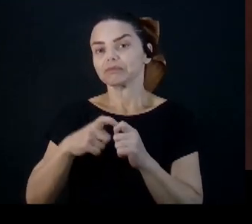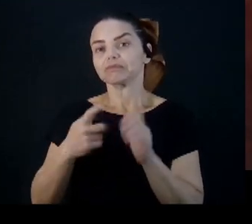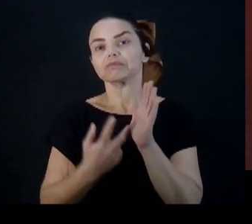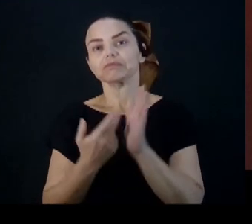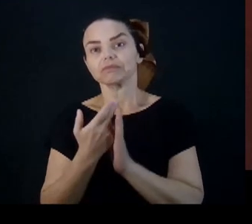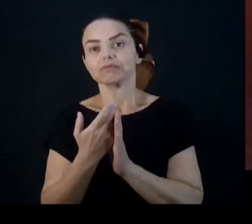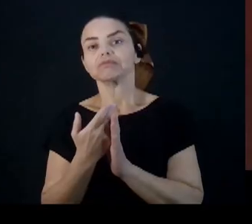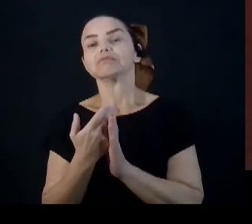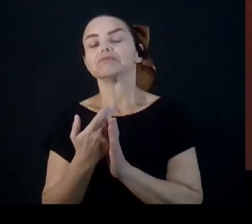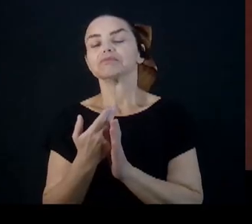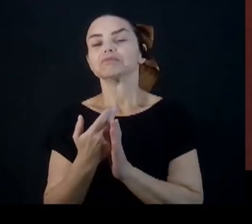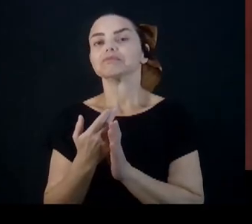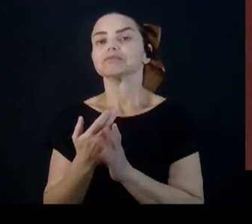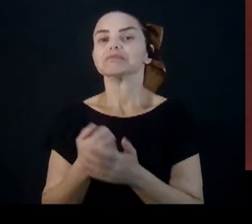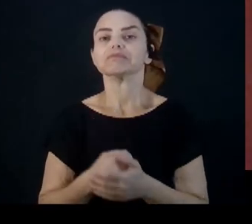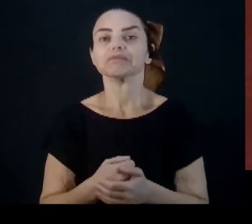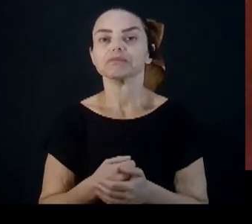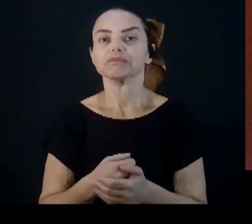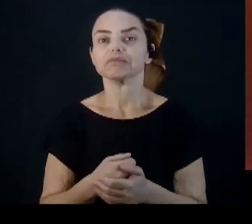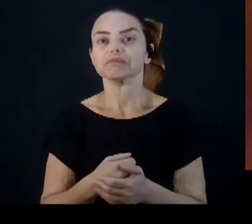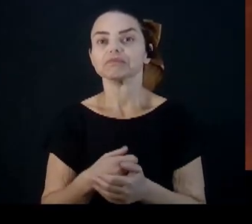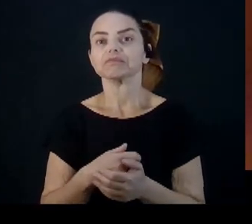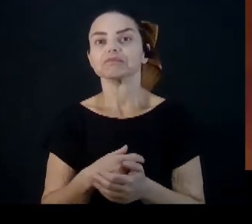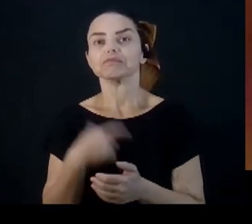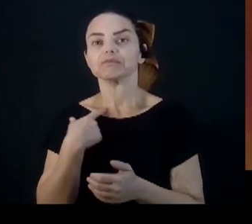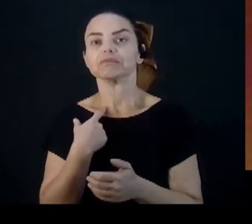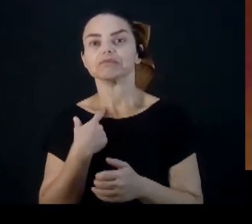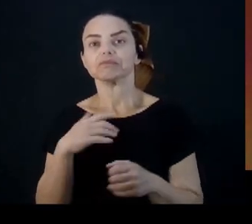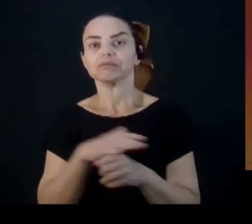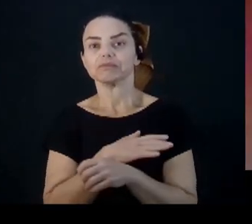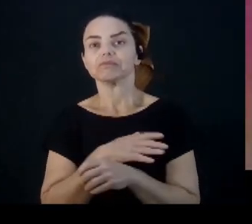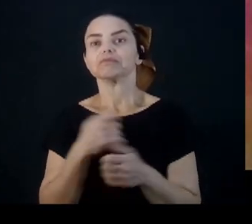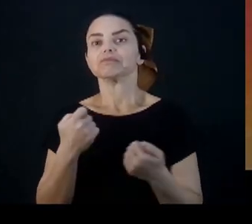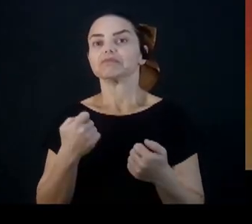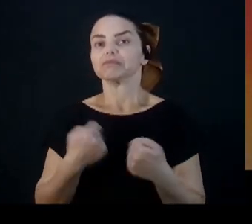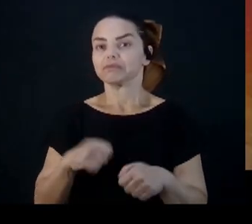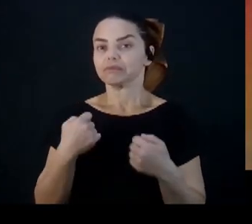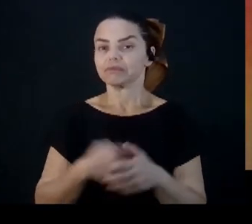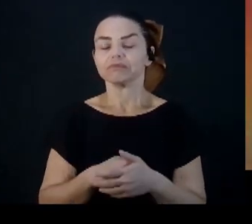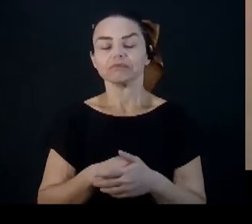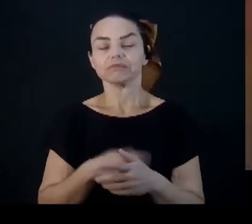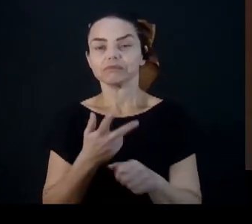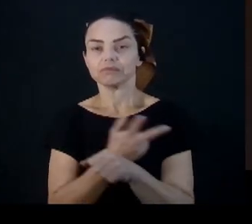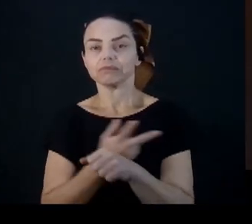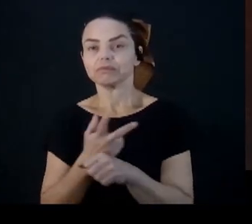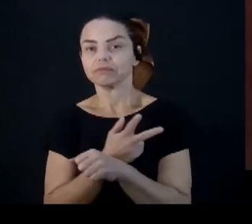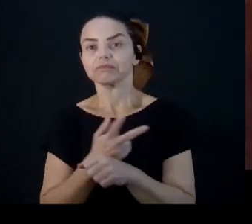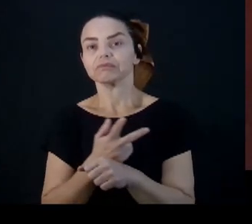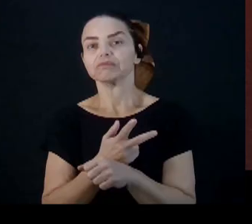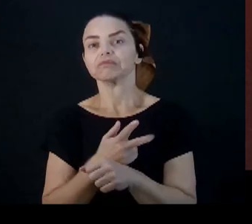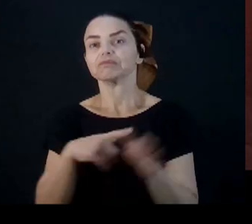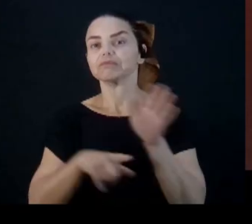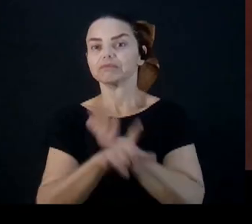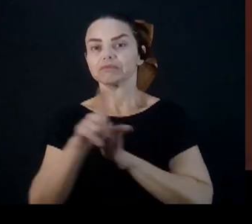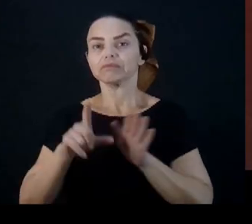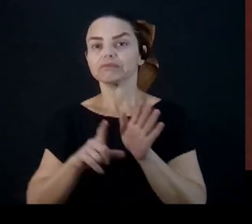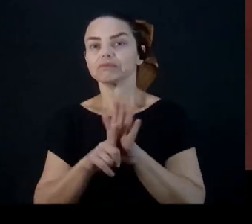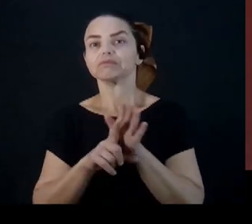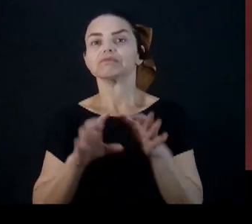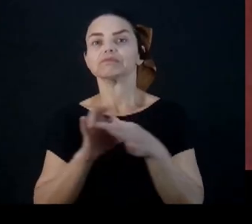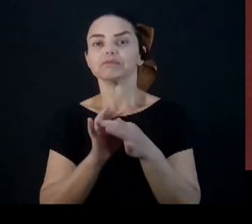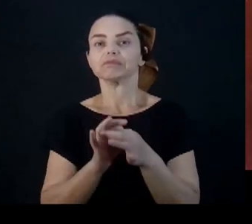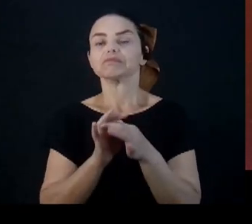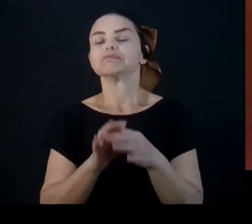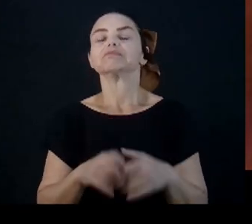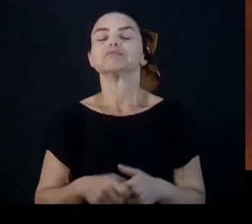para suprir essa demanda, não conseguimos localizar a legislação atrelada a ele até então. Mas